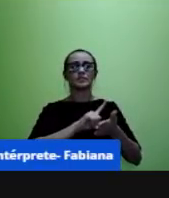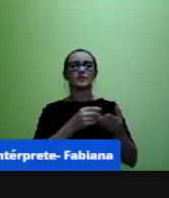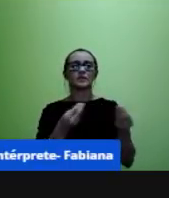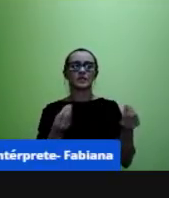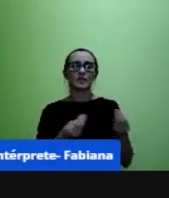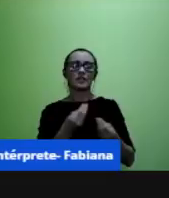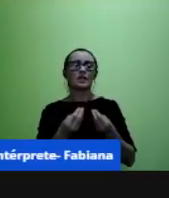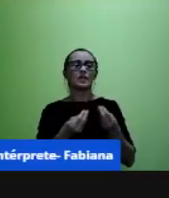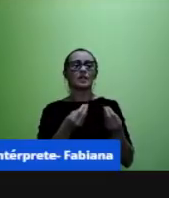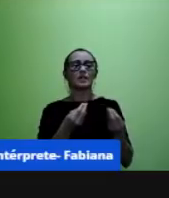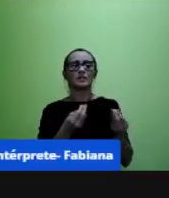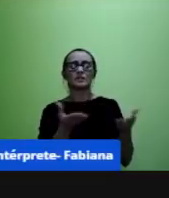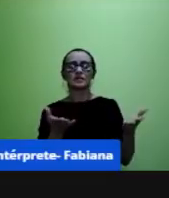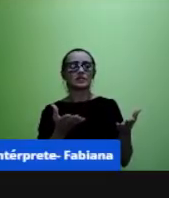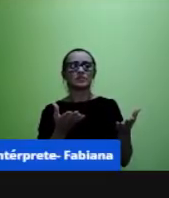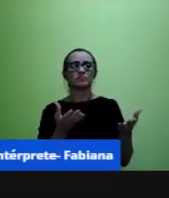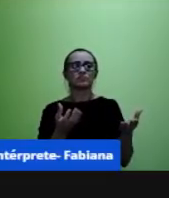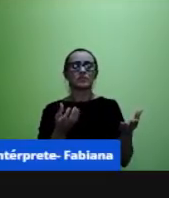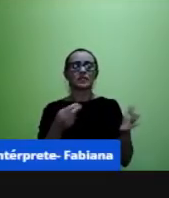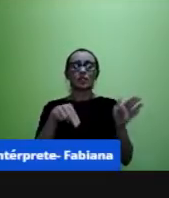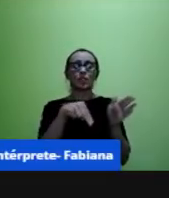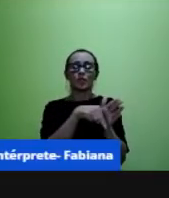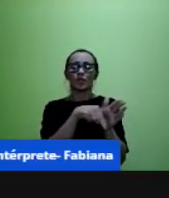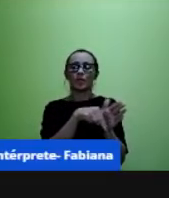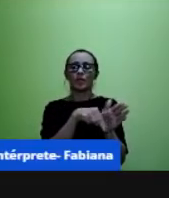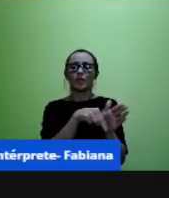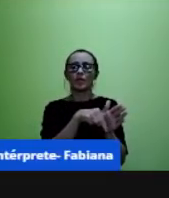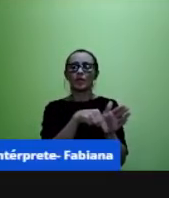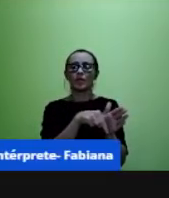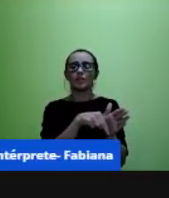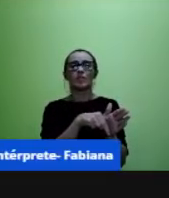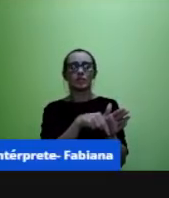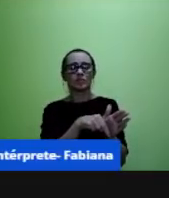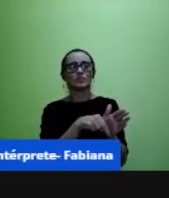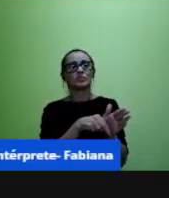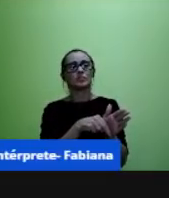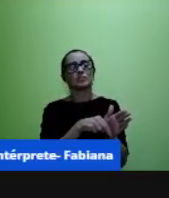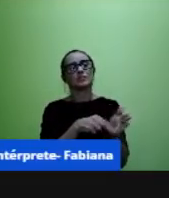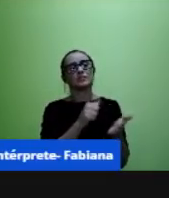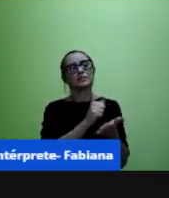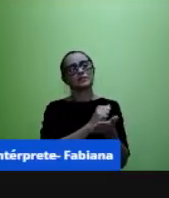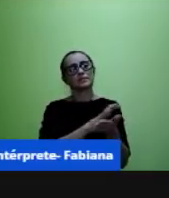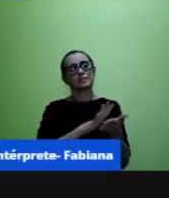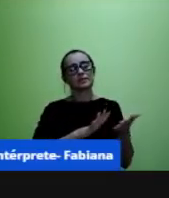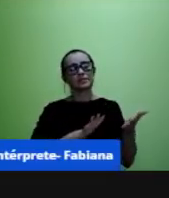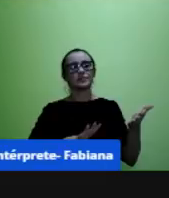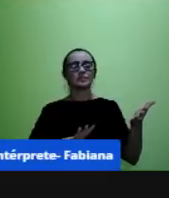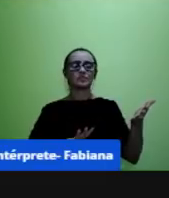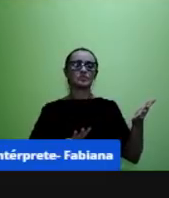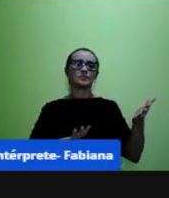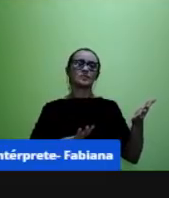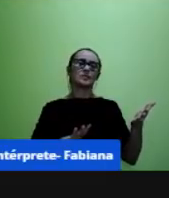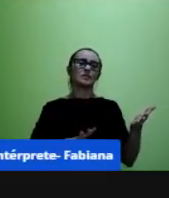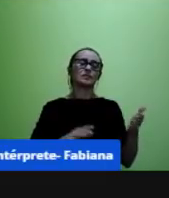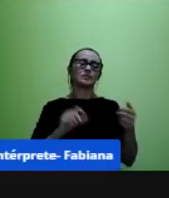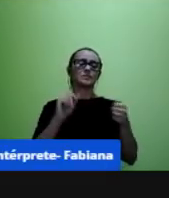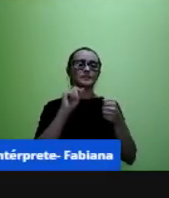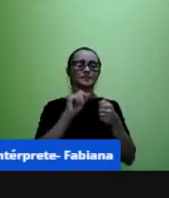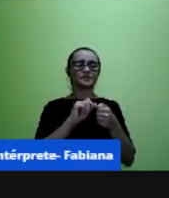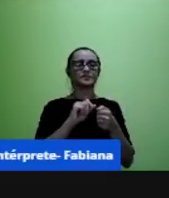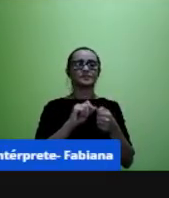quantitativamente, onde você vai atribuir uma nota, né, das atividades que o aluno estão construindo para